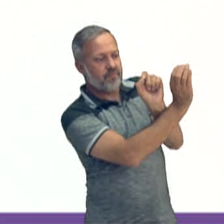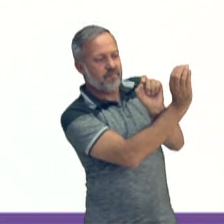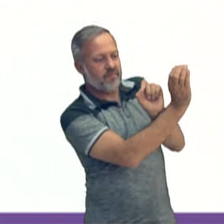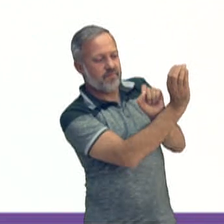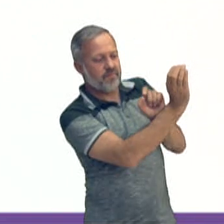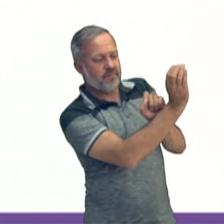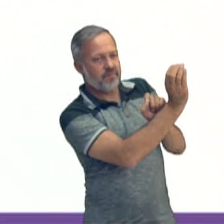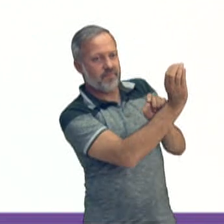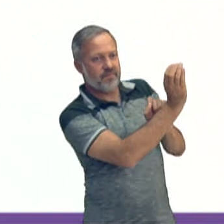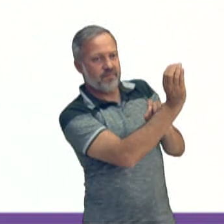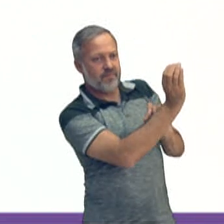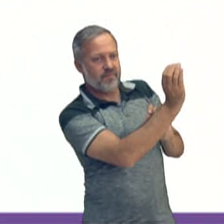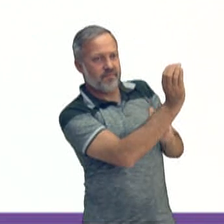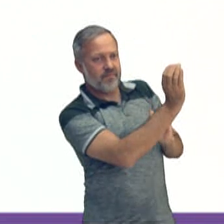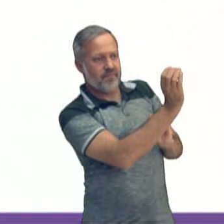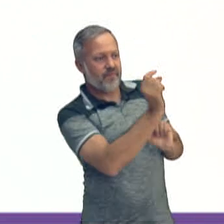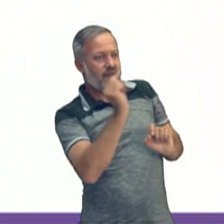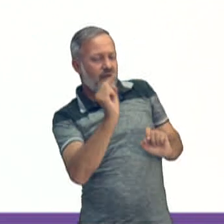cotidiano,